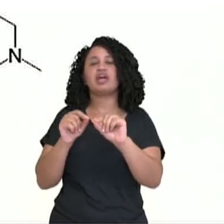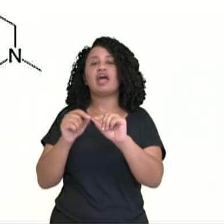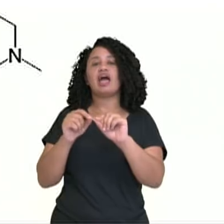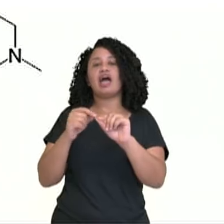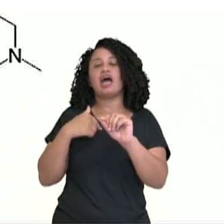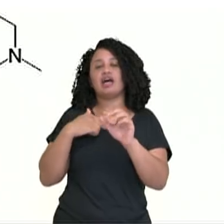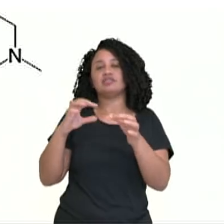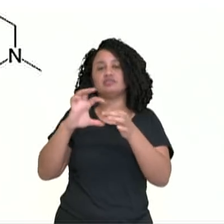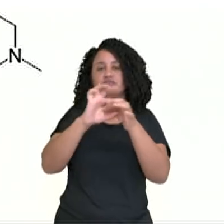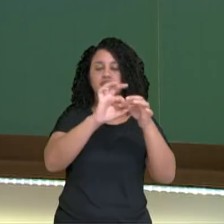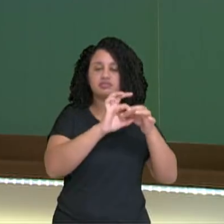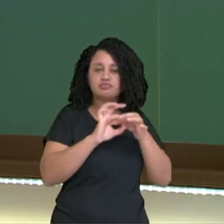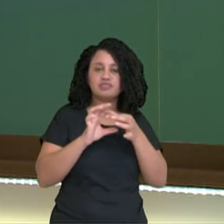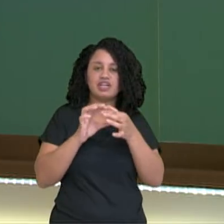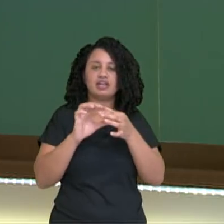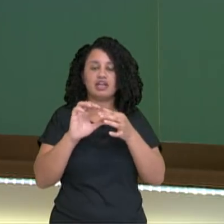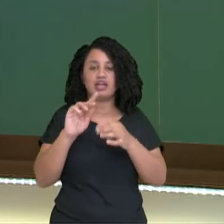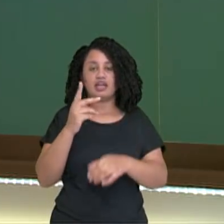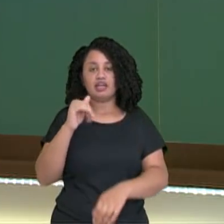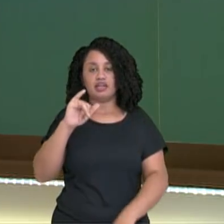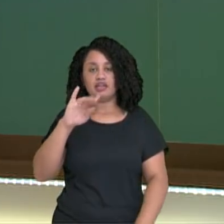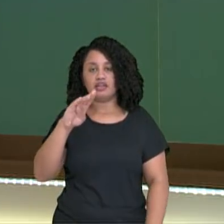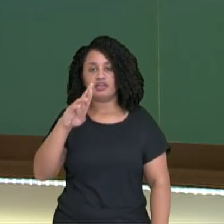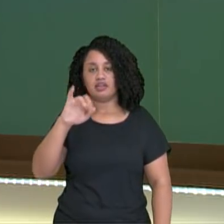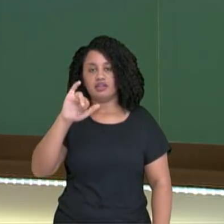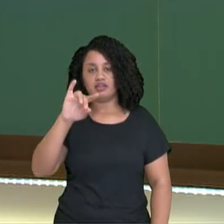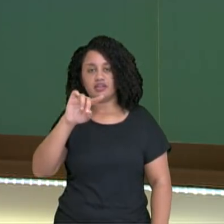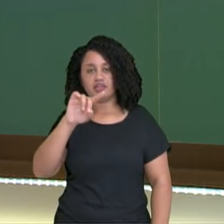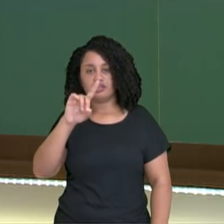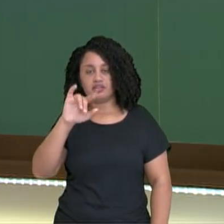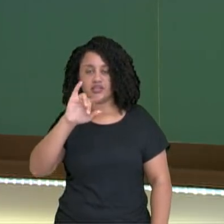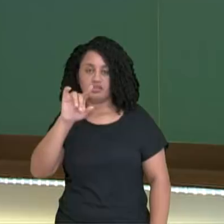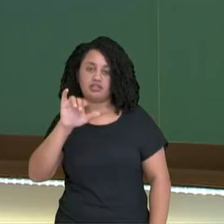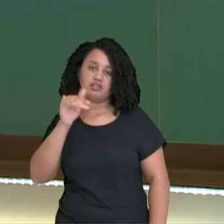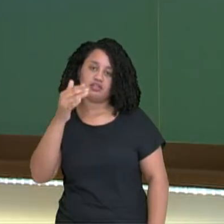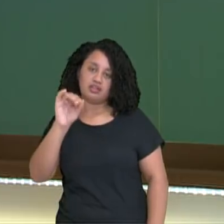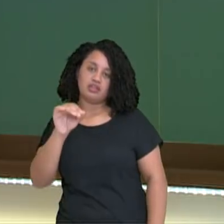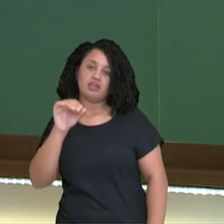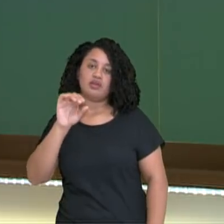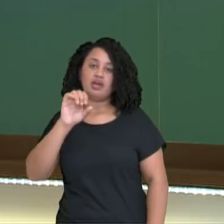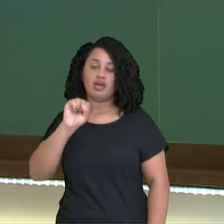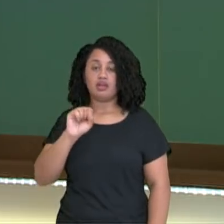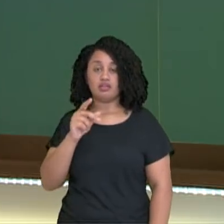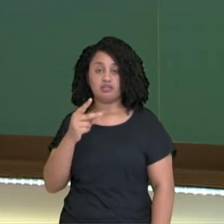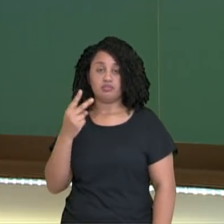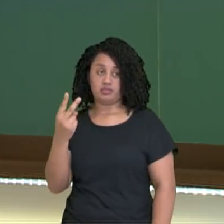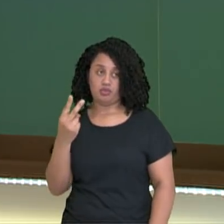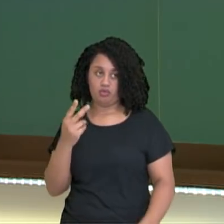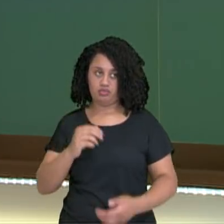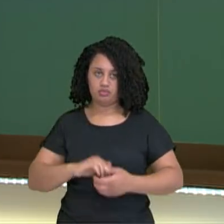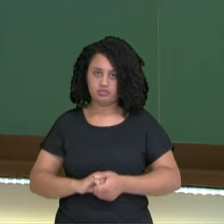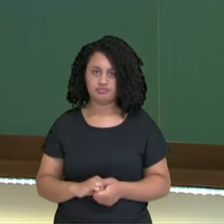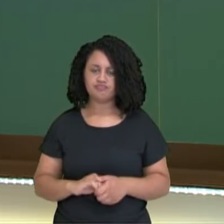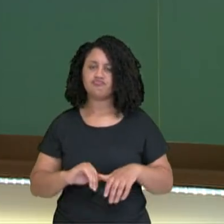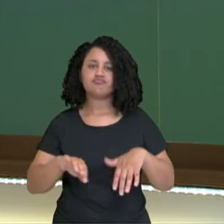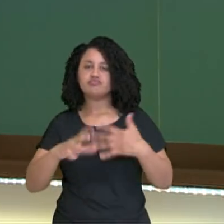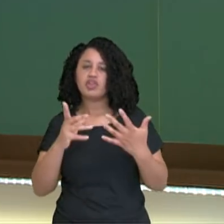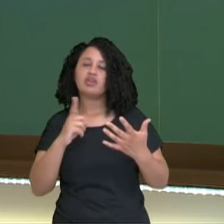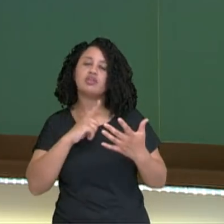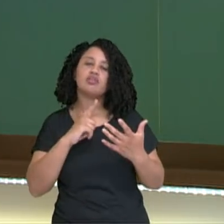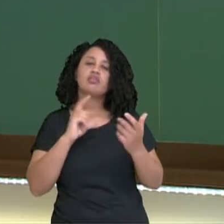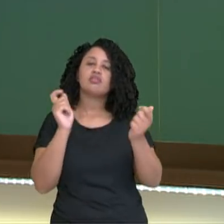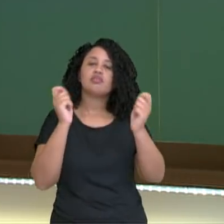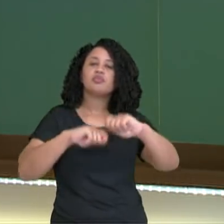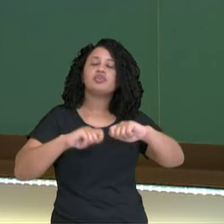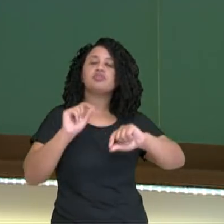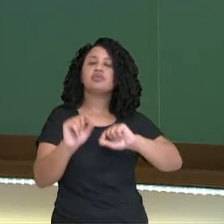seja, nós temos 11 átomos de carbono na molécula de sildenafil que tem a possibilidade que